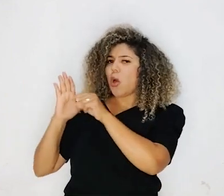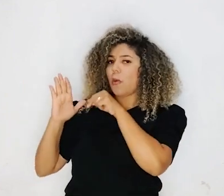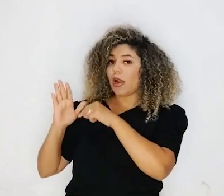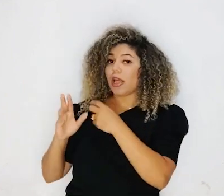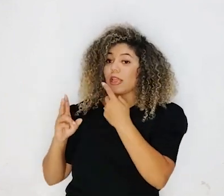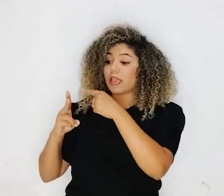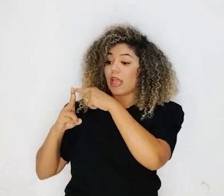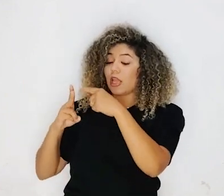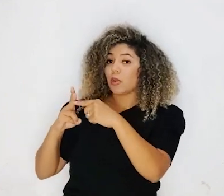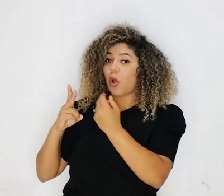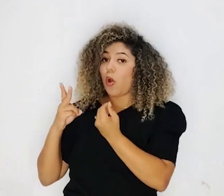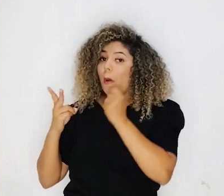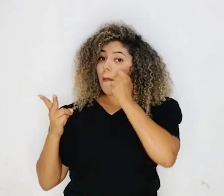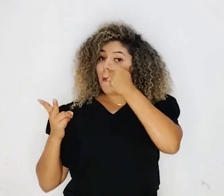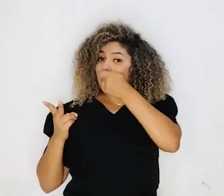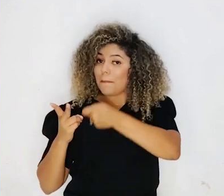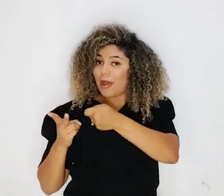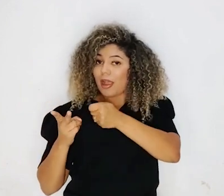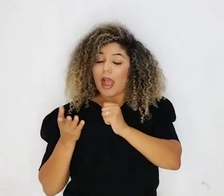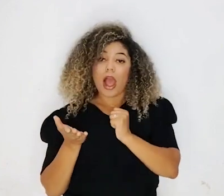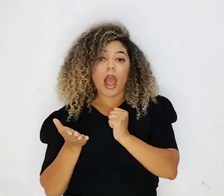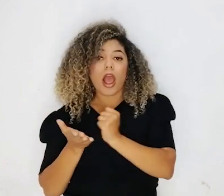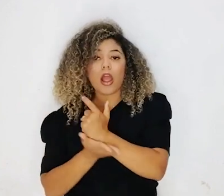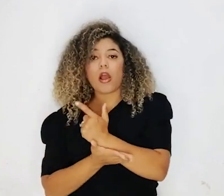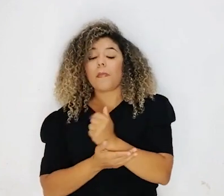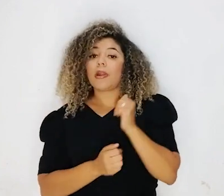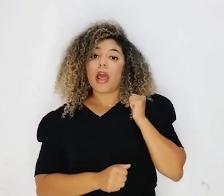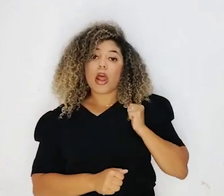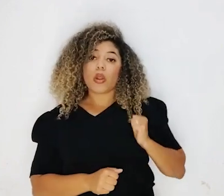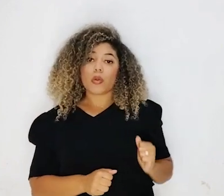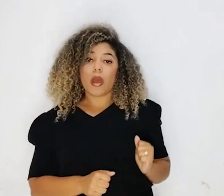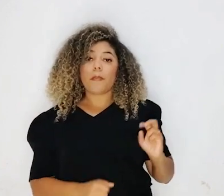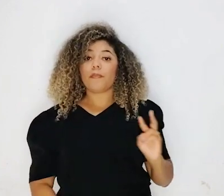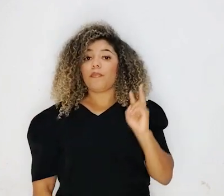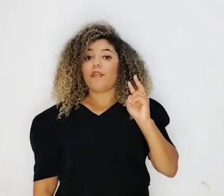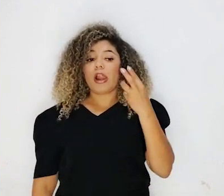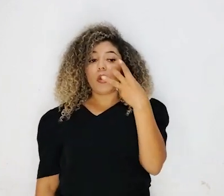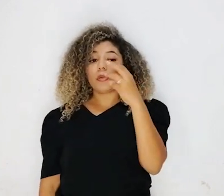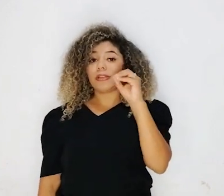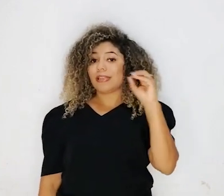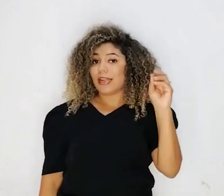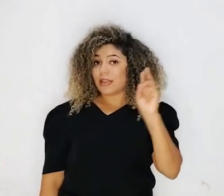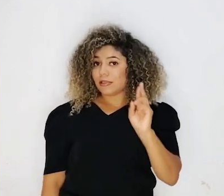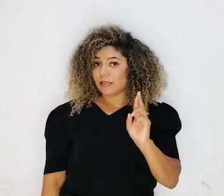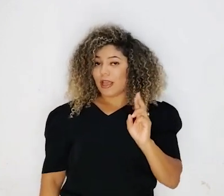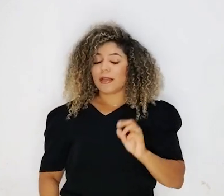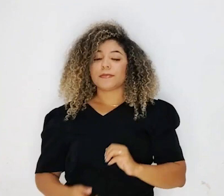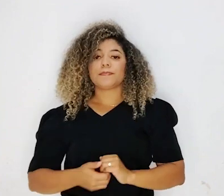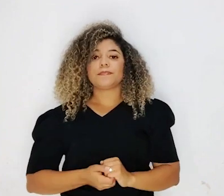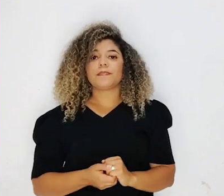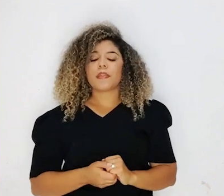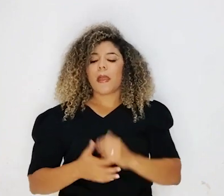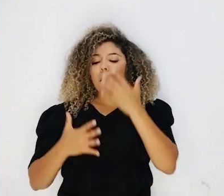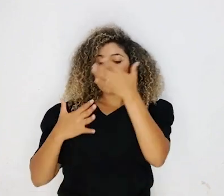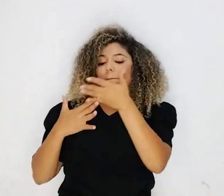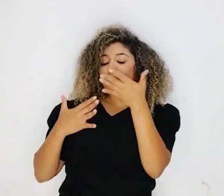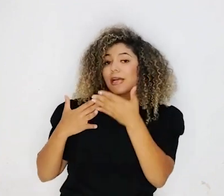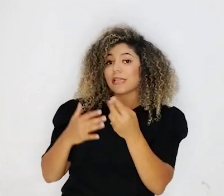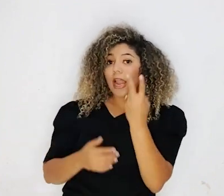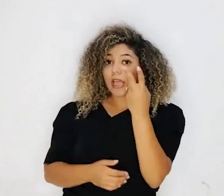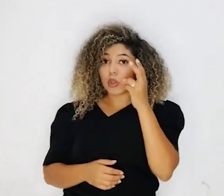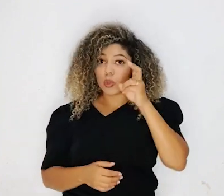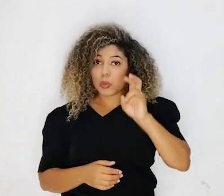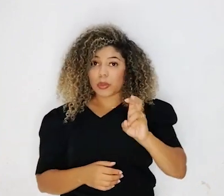há duas opções de pagamento na compra de uma bolsa no valor de R$300. Parcelar em